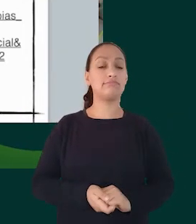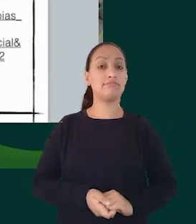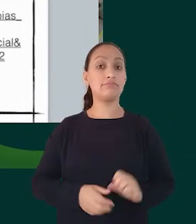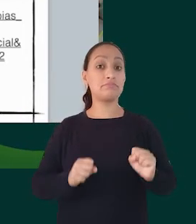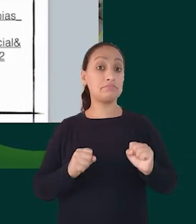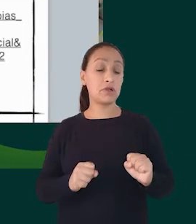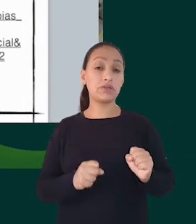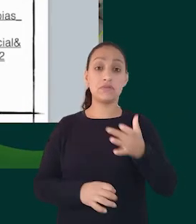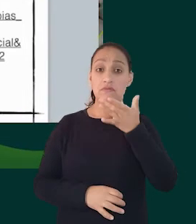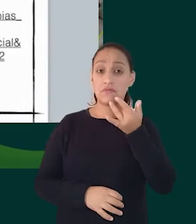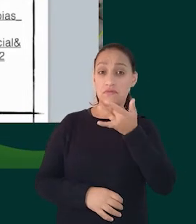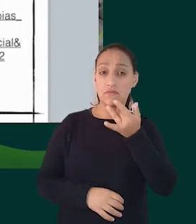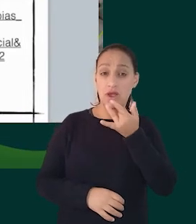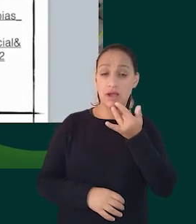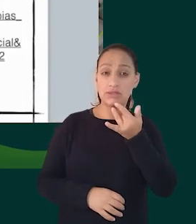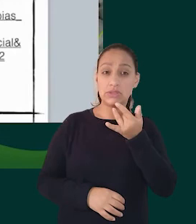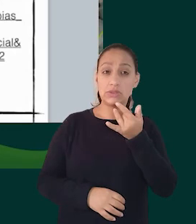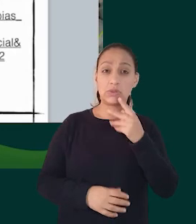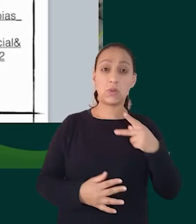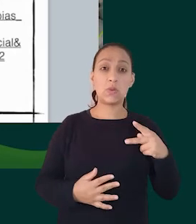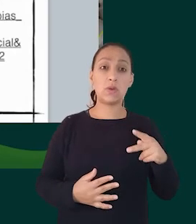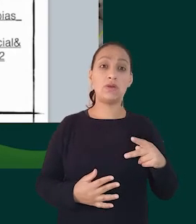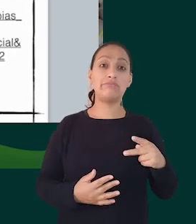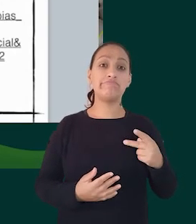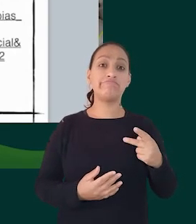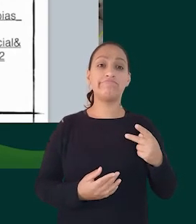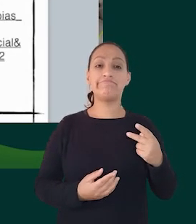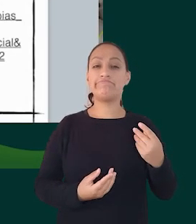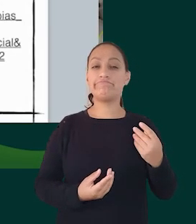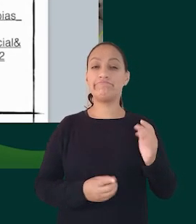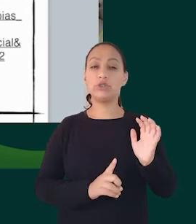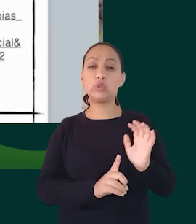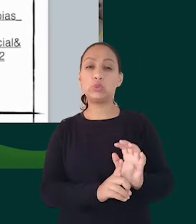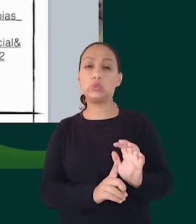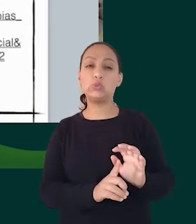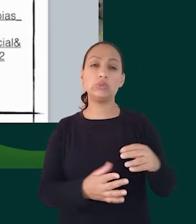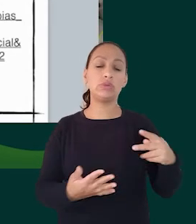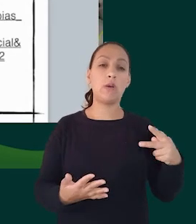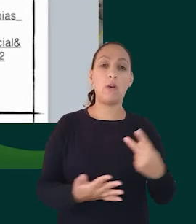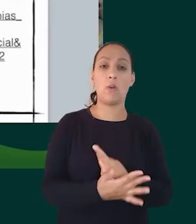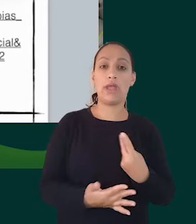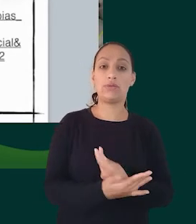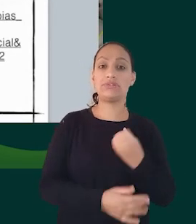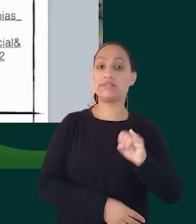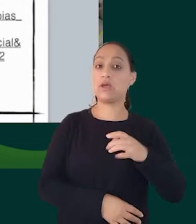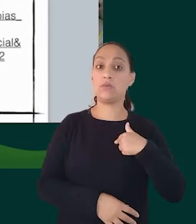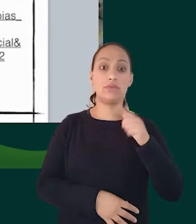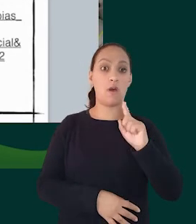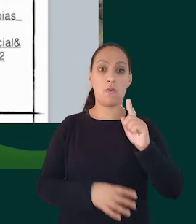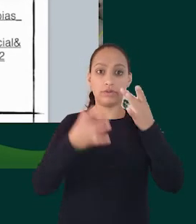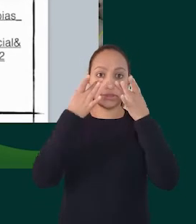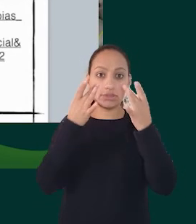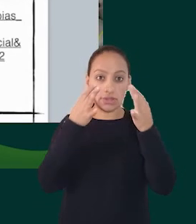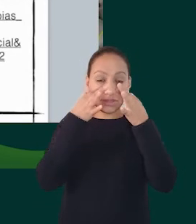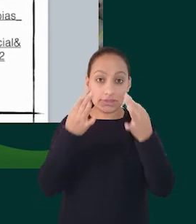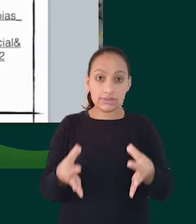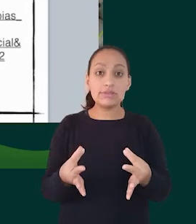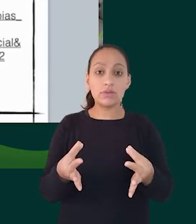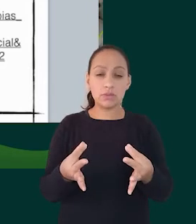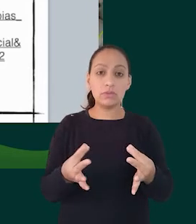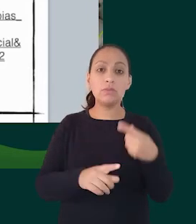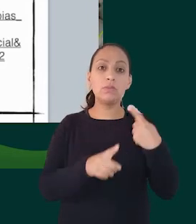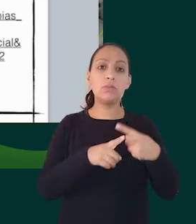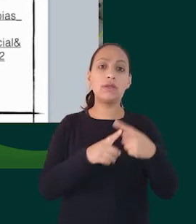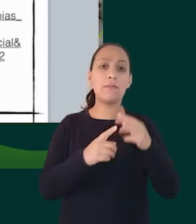ser facilmente induzido ao erro se eu não prestar atenção nisso. Né? Porque há uma grande